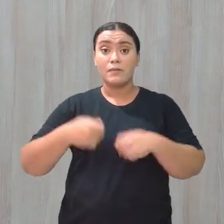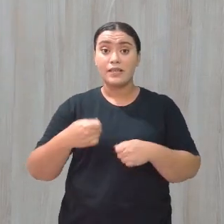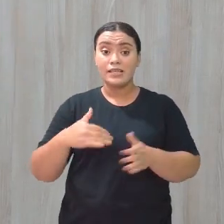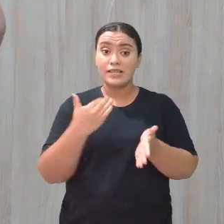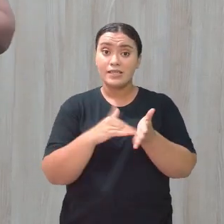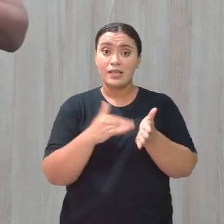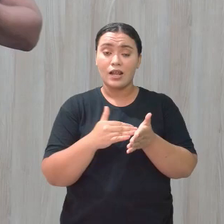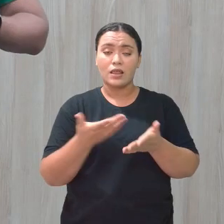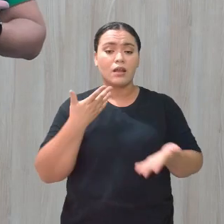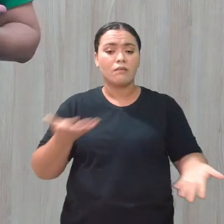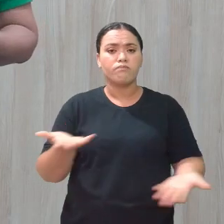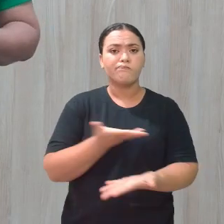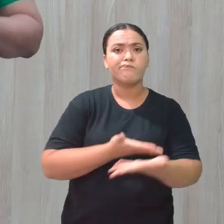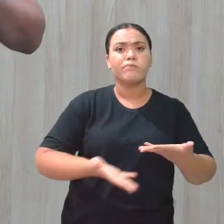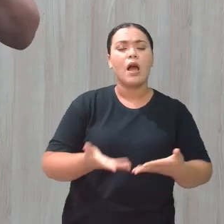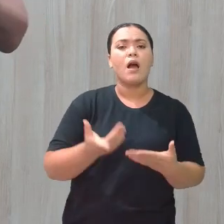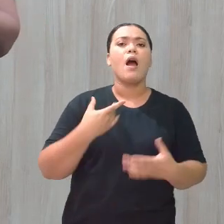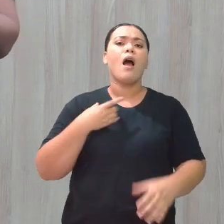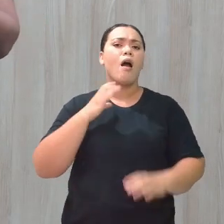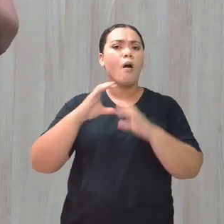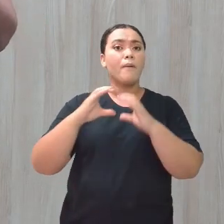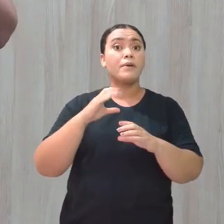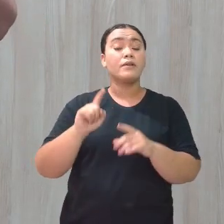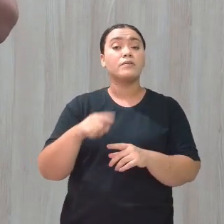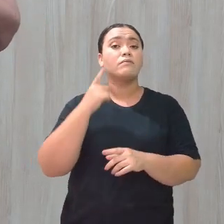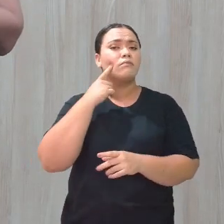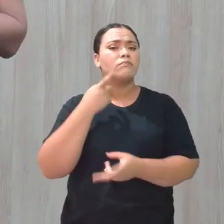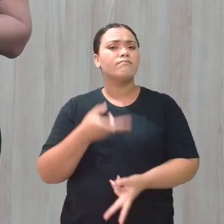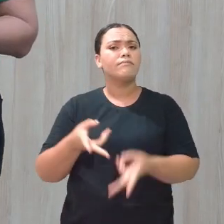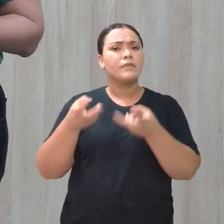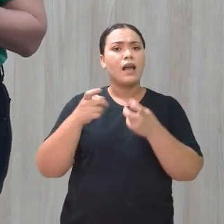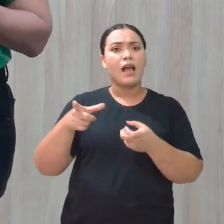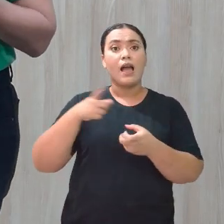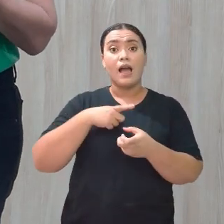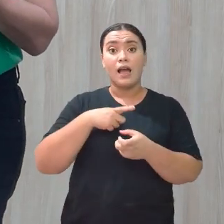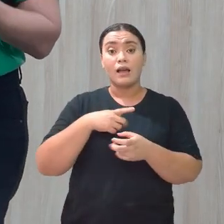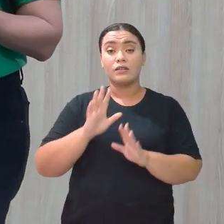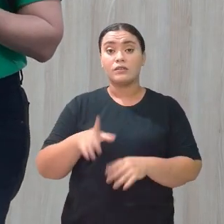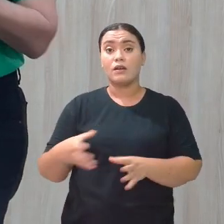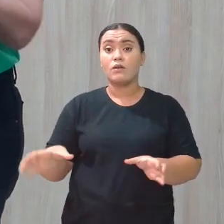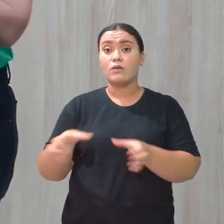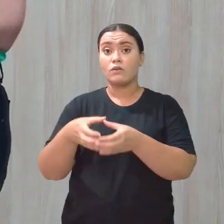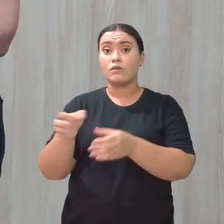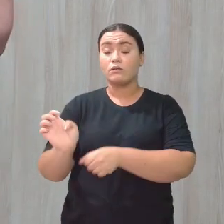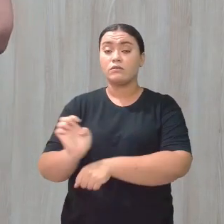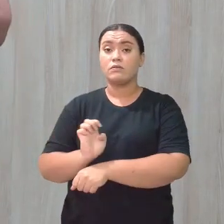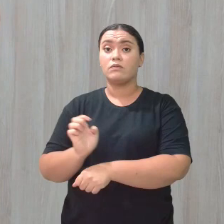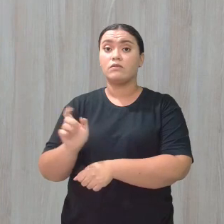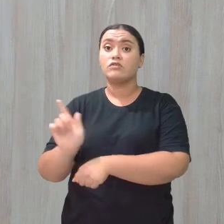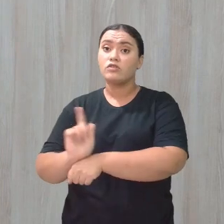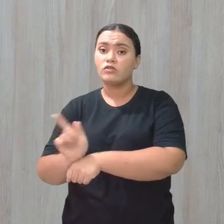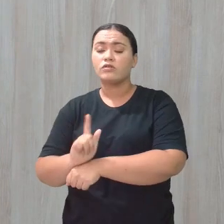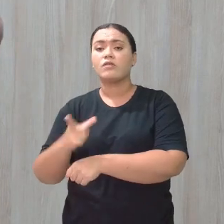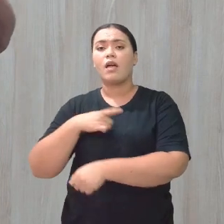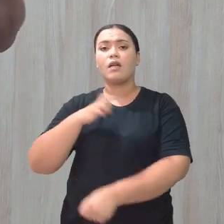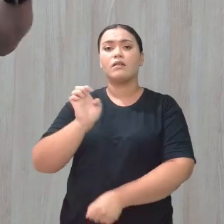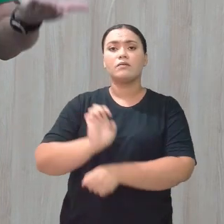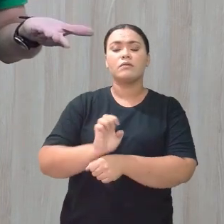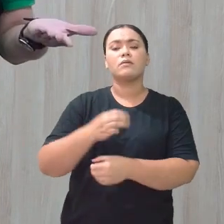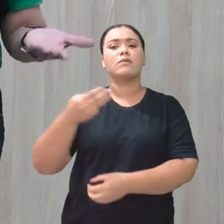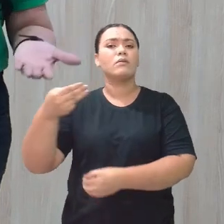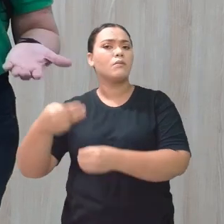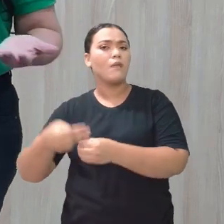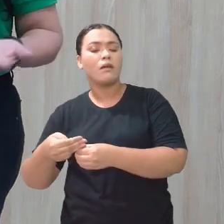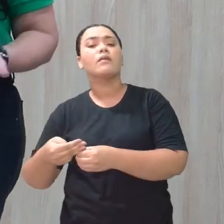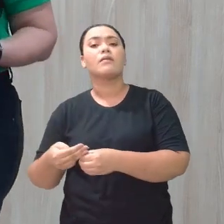se comuniquem, conversem, verifiquem se está instituído o grupo gestor estadual, o grupo gestor